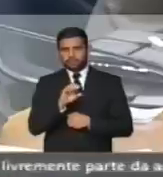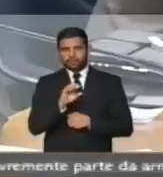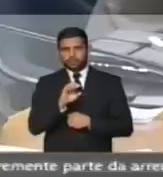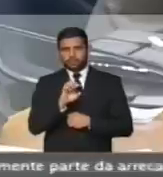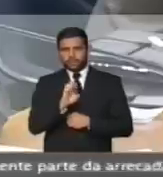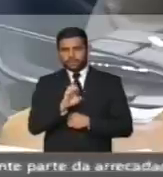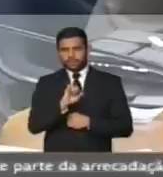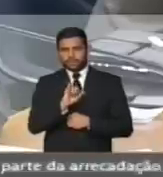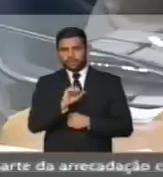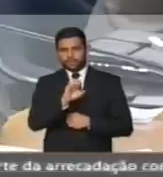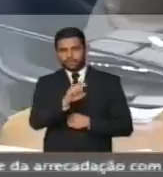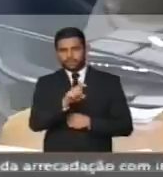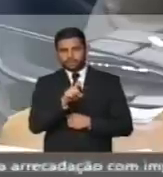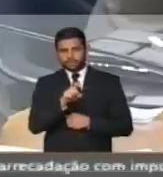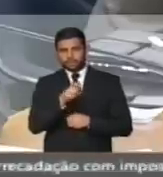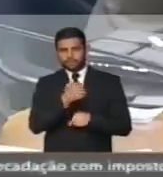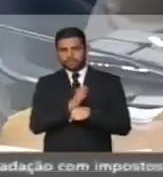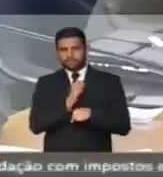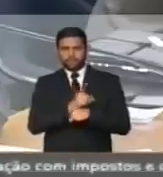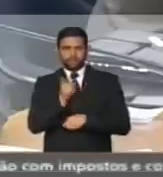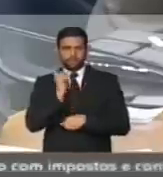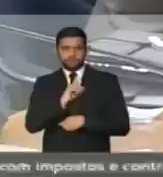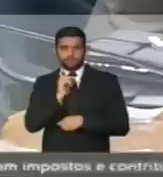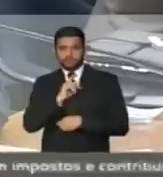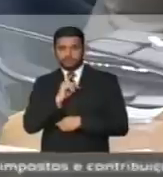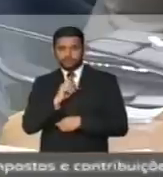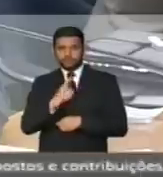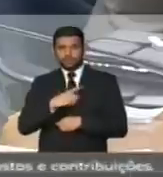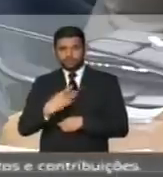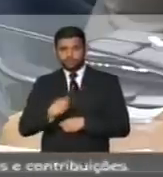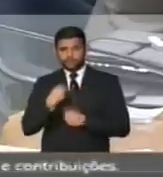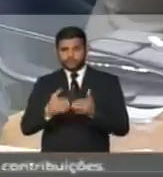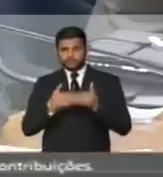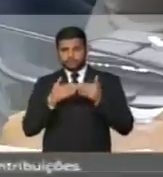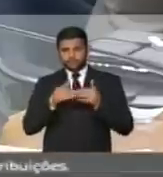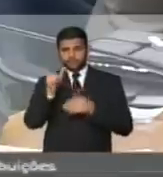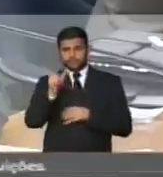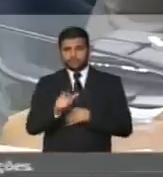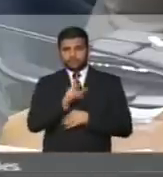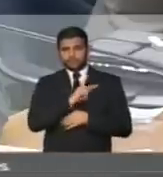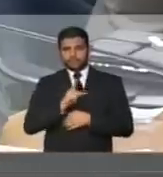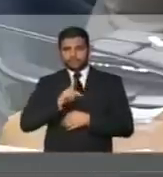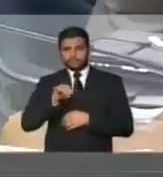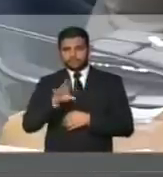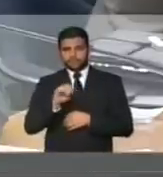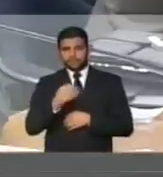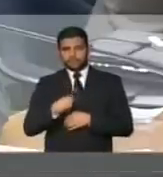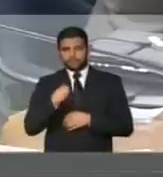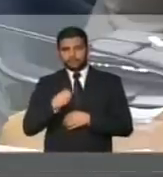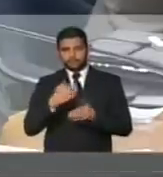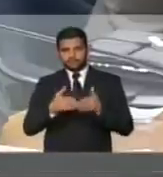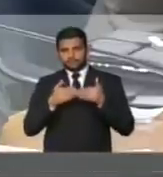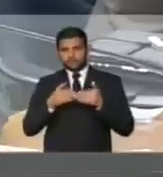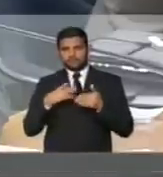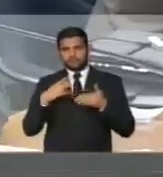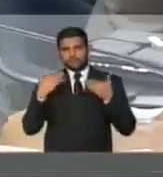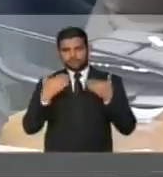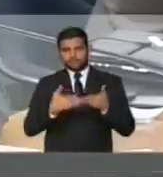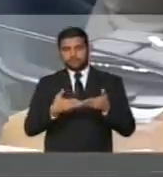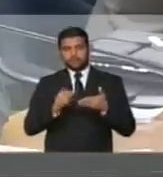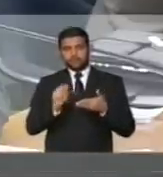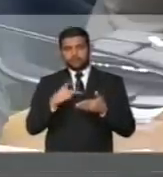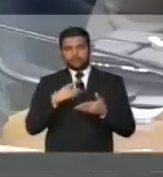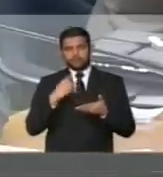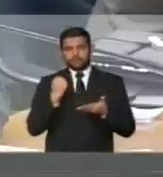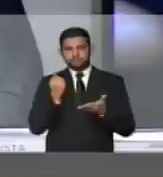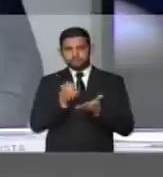SIX, no estado de Minas Gerais. Houve esse pedido por parte do presidente do BNDES? Sim, houve. Participamos, botamos